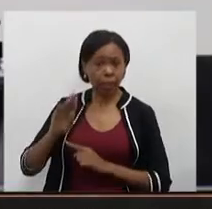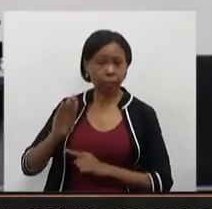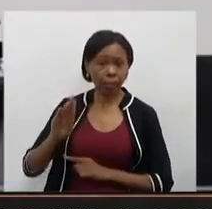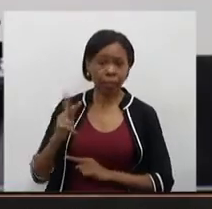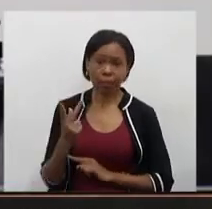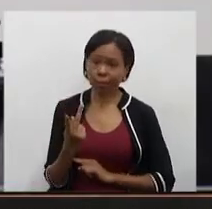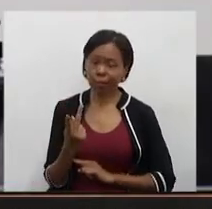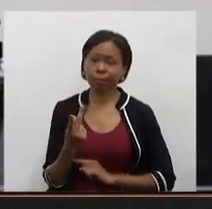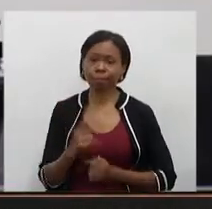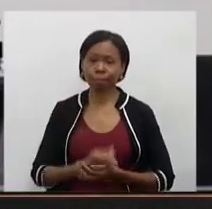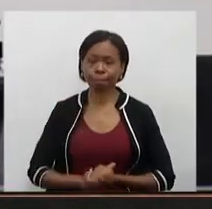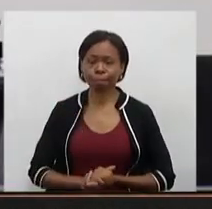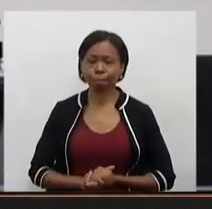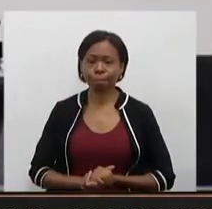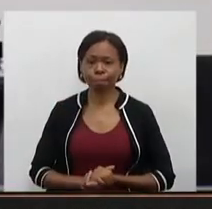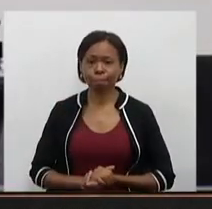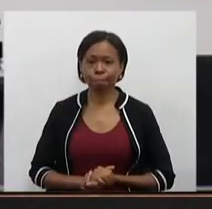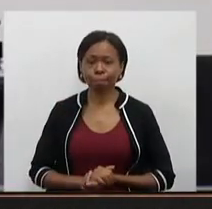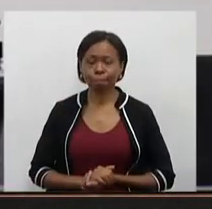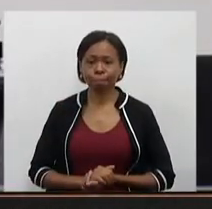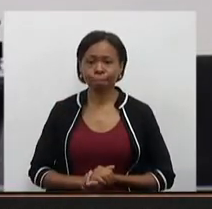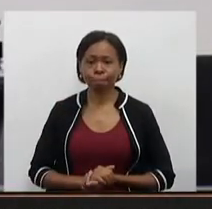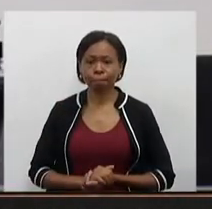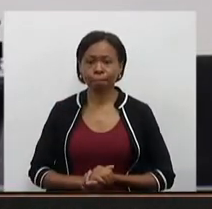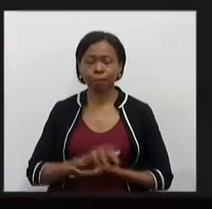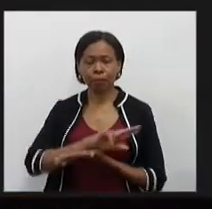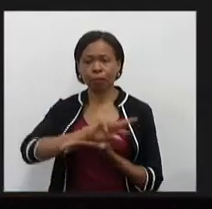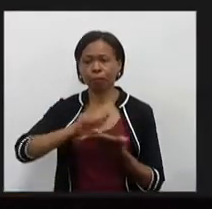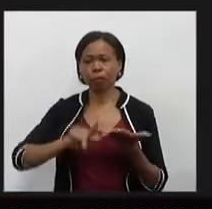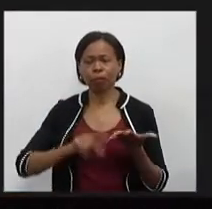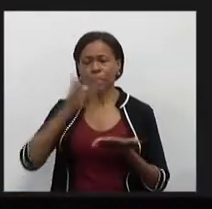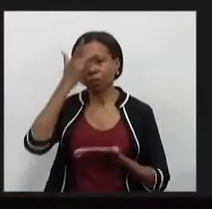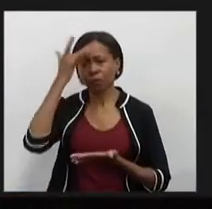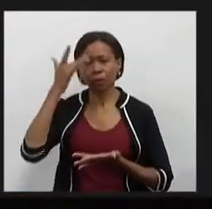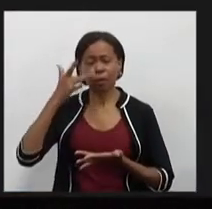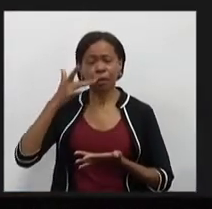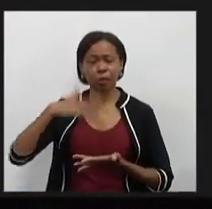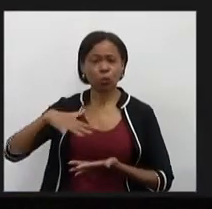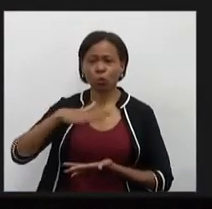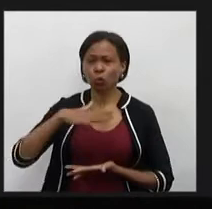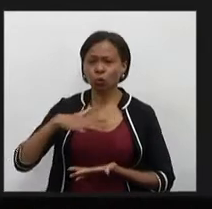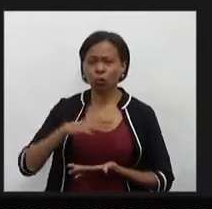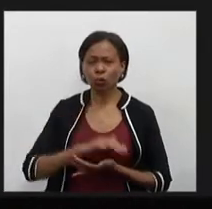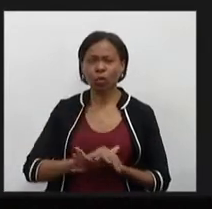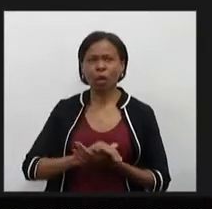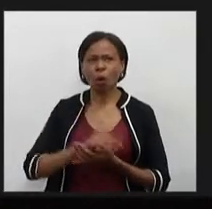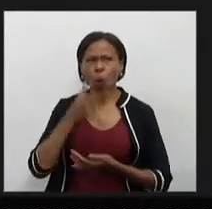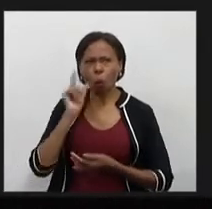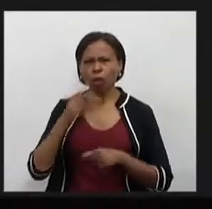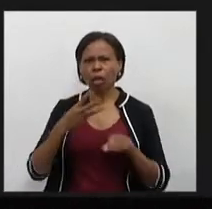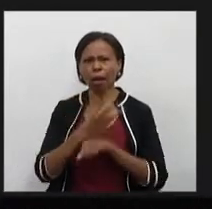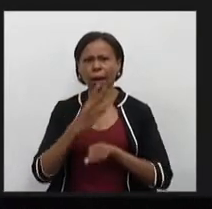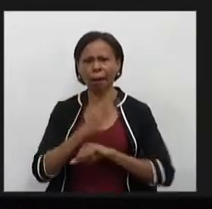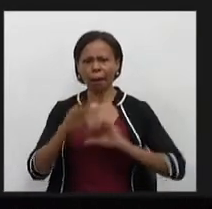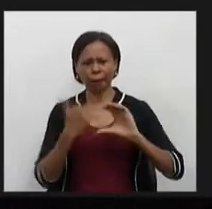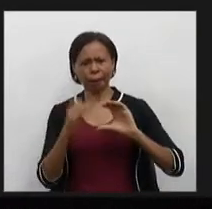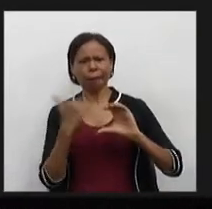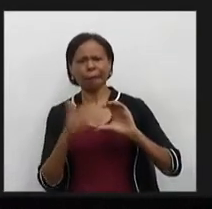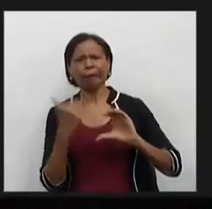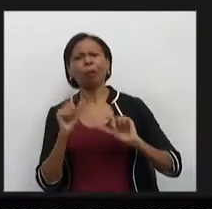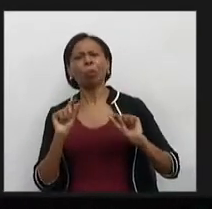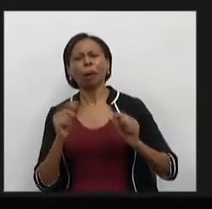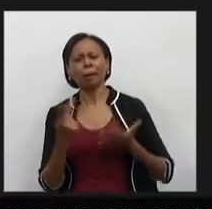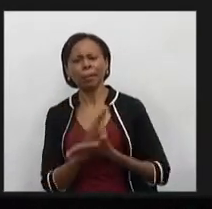conclua. Pessoas... É, que várias pessoas mandou o WhatsApp para mim ontem e hoje: Rodrigo, o que aconteceu